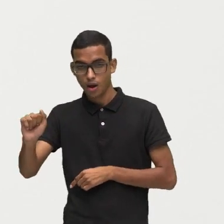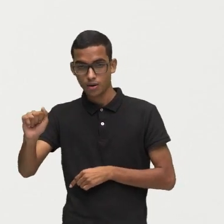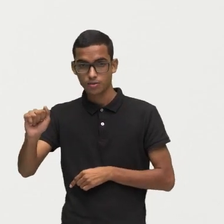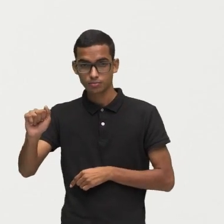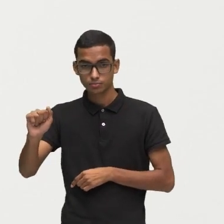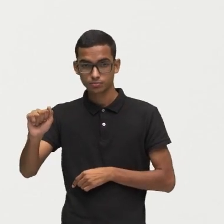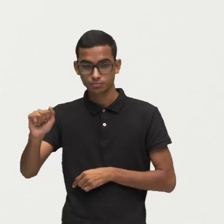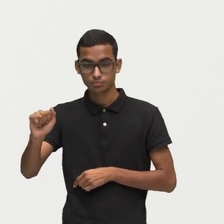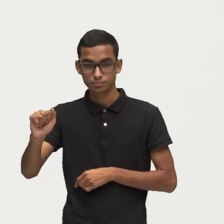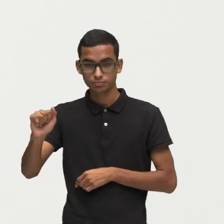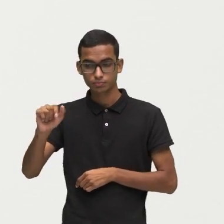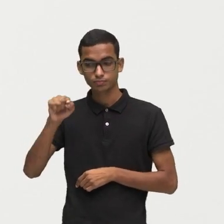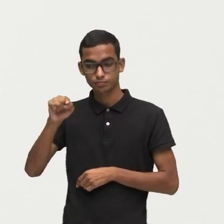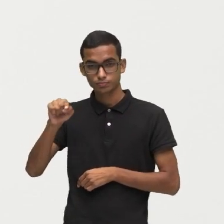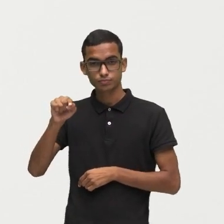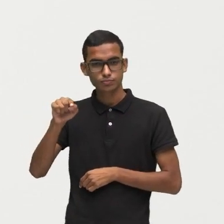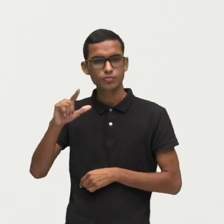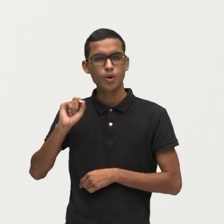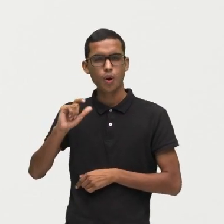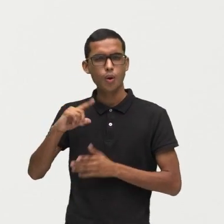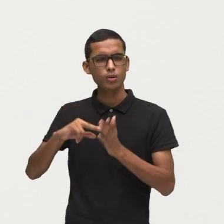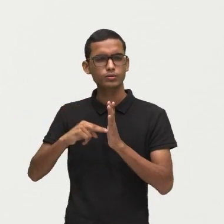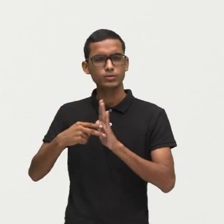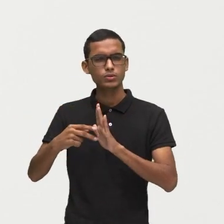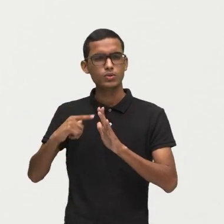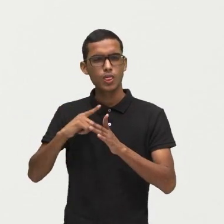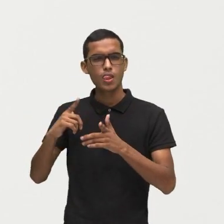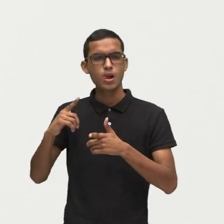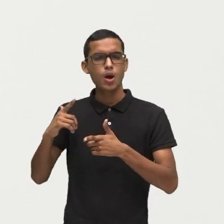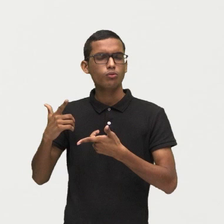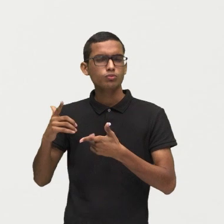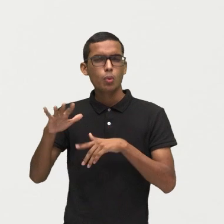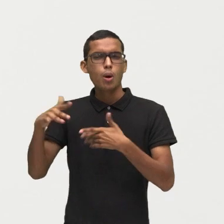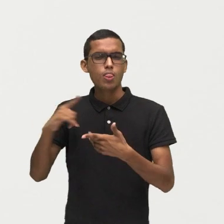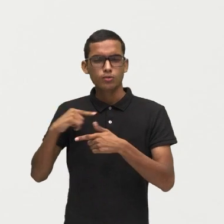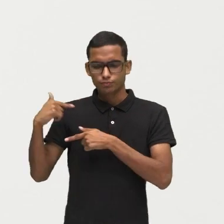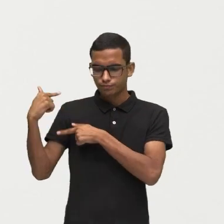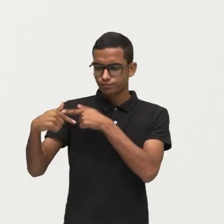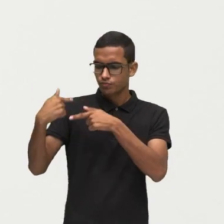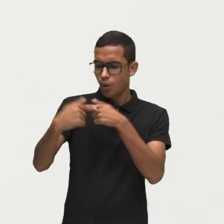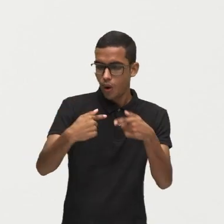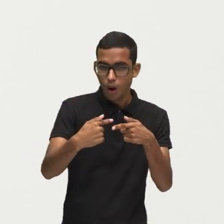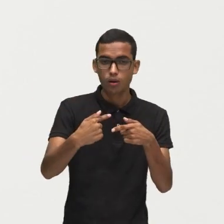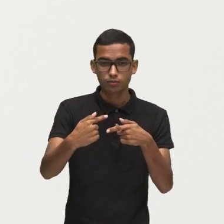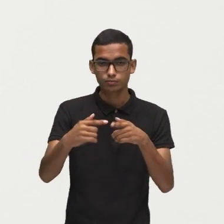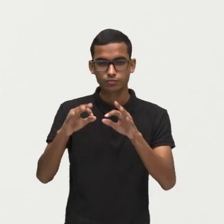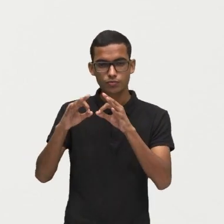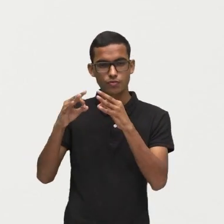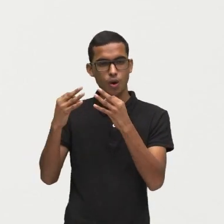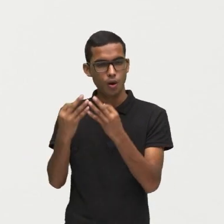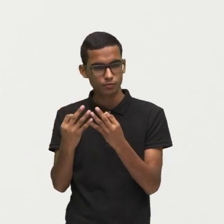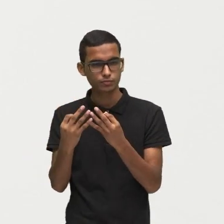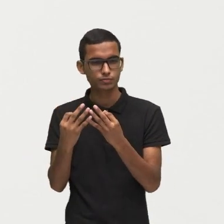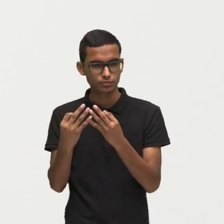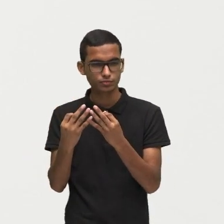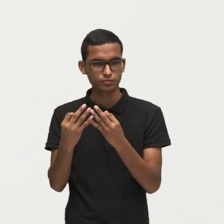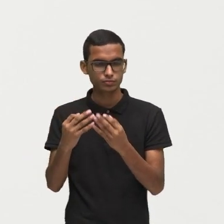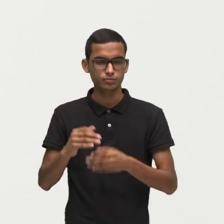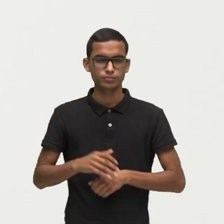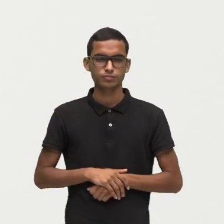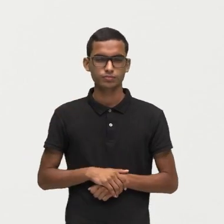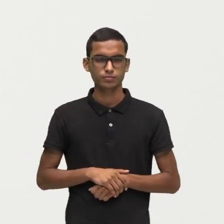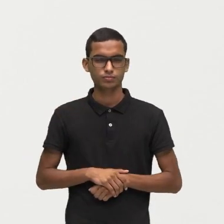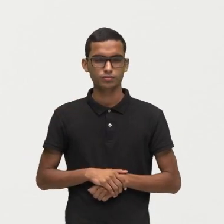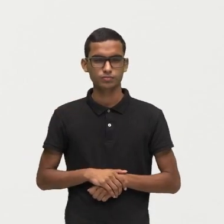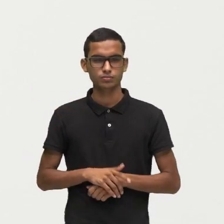secundária. A primária, ela está diretamente relacionada ao fator genético, ou seja, ela pode